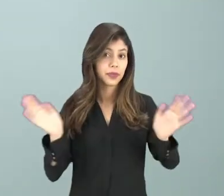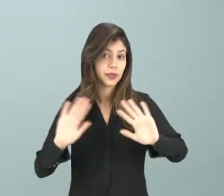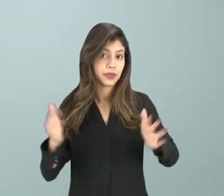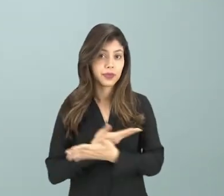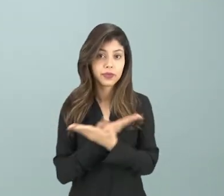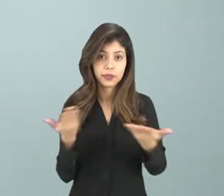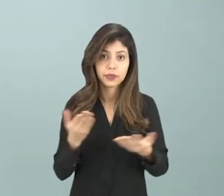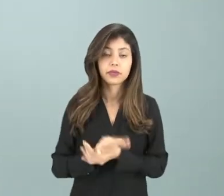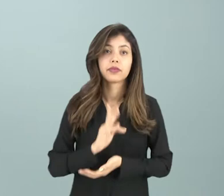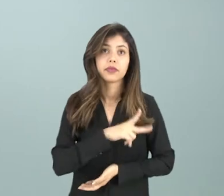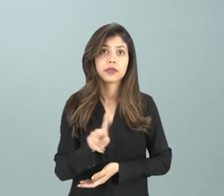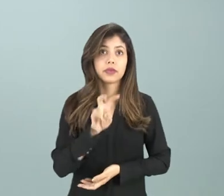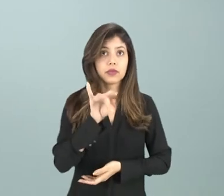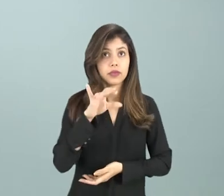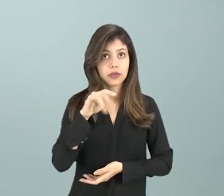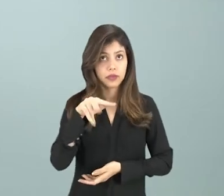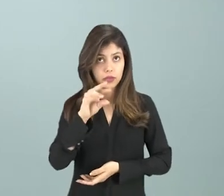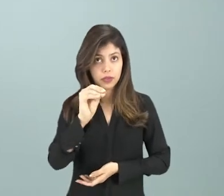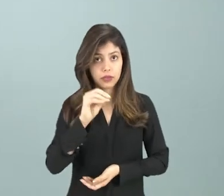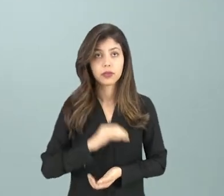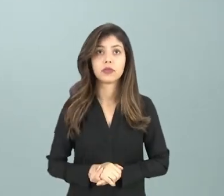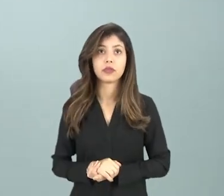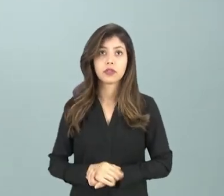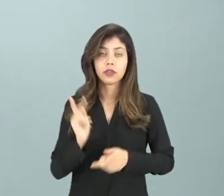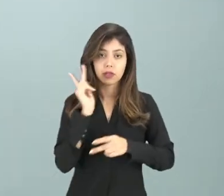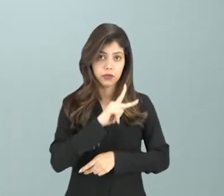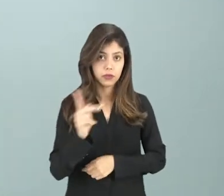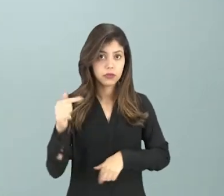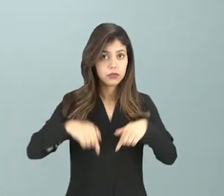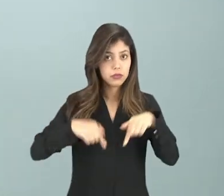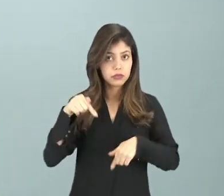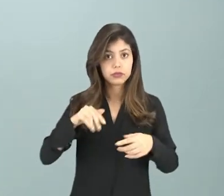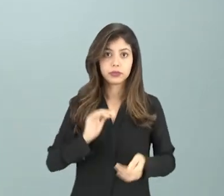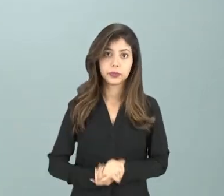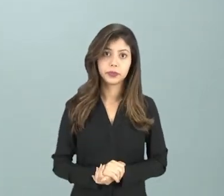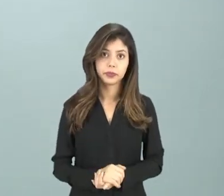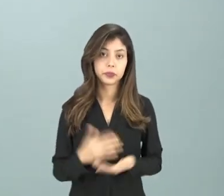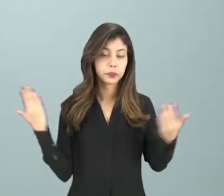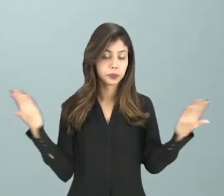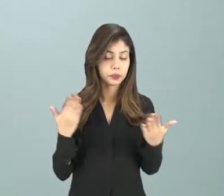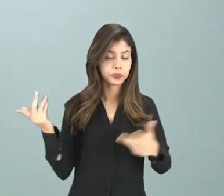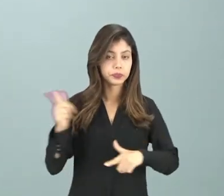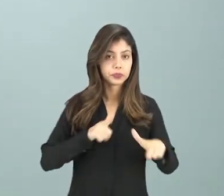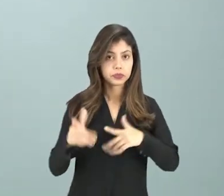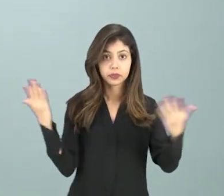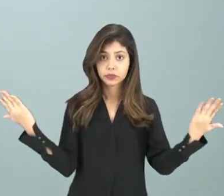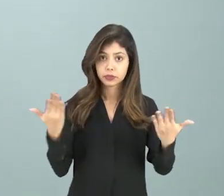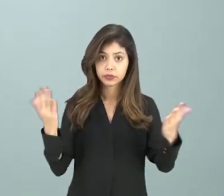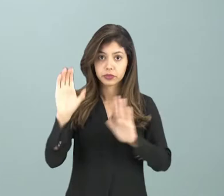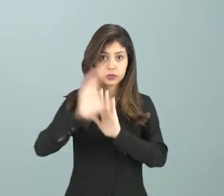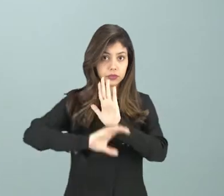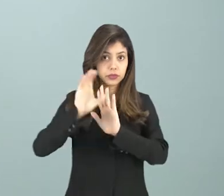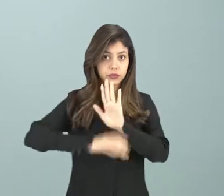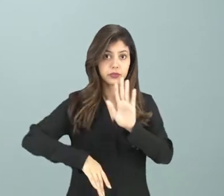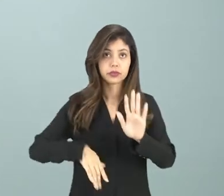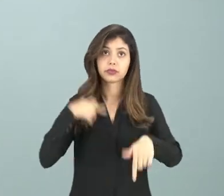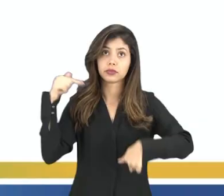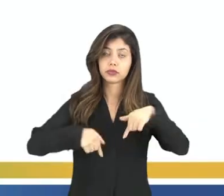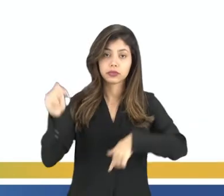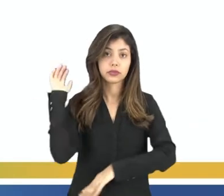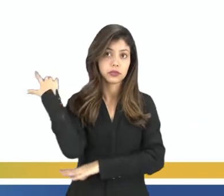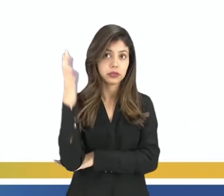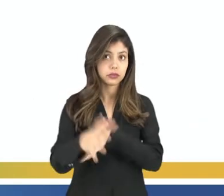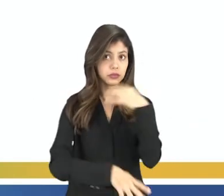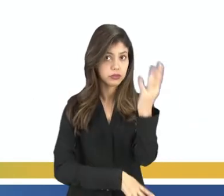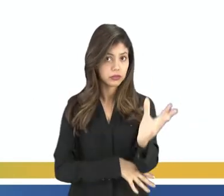o Olá pessoal sou professor Victor Acioly professor de química irei trabalhar nessa aula de hoje o conteúdo de